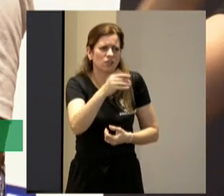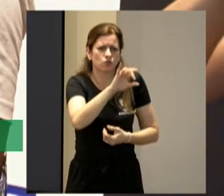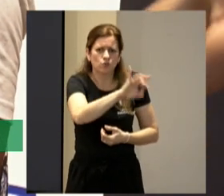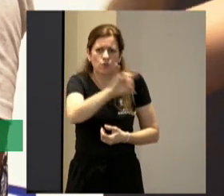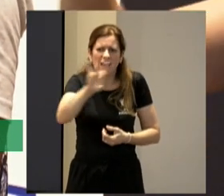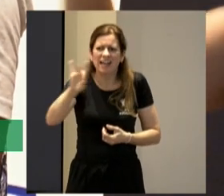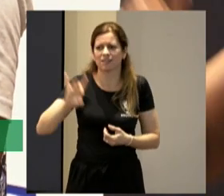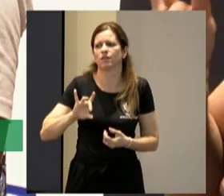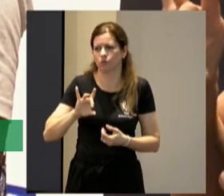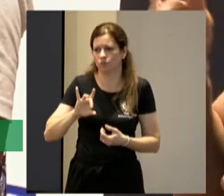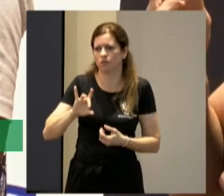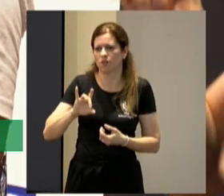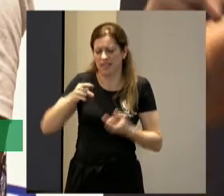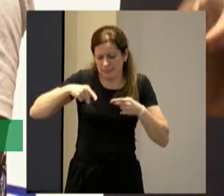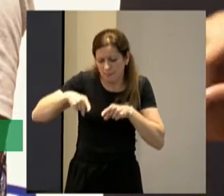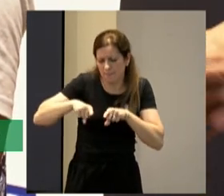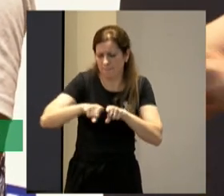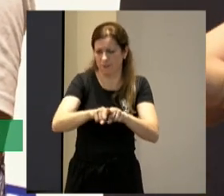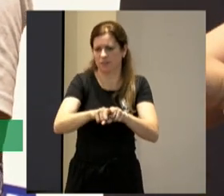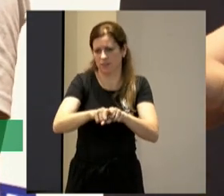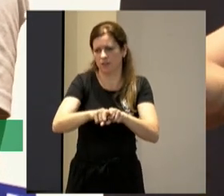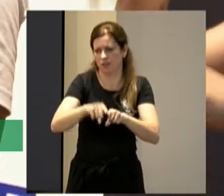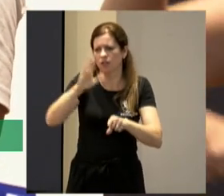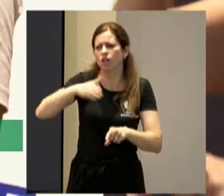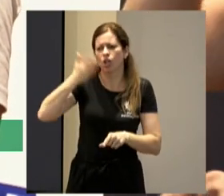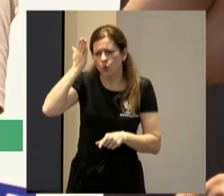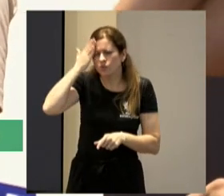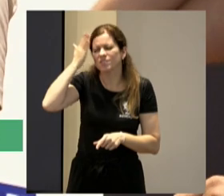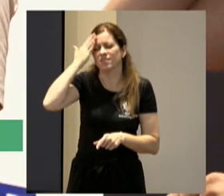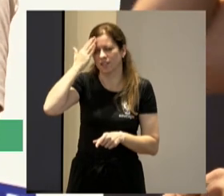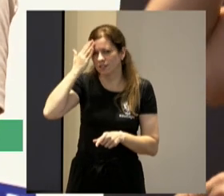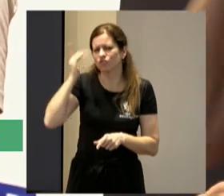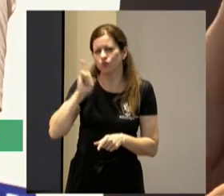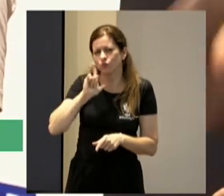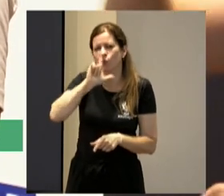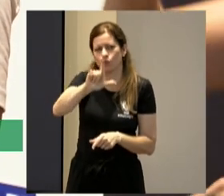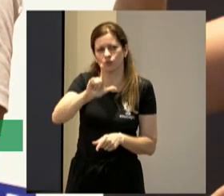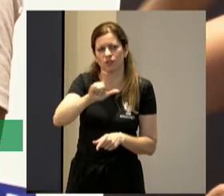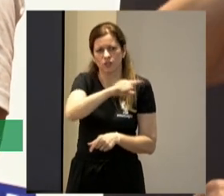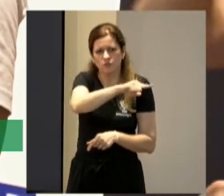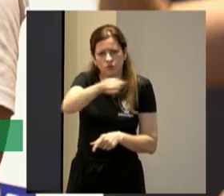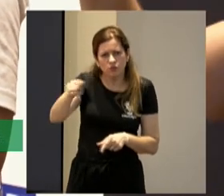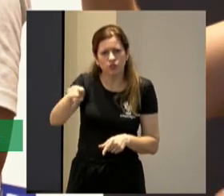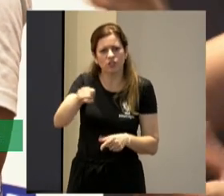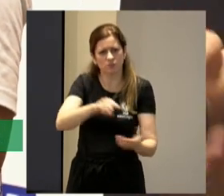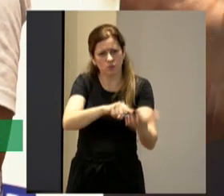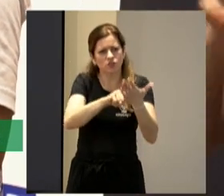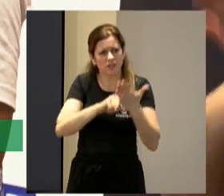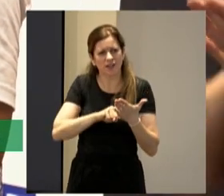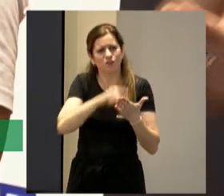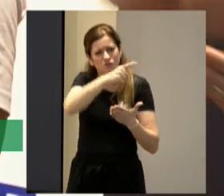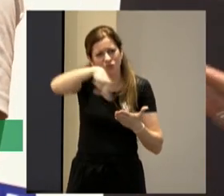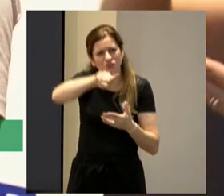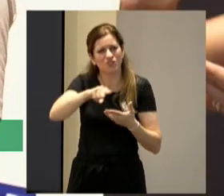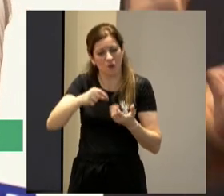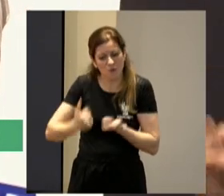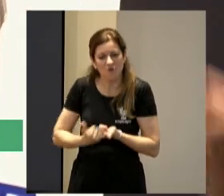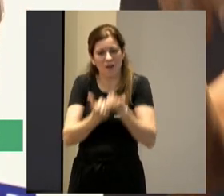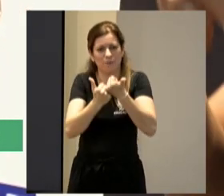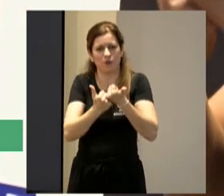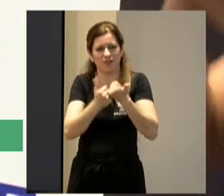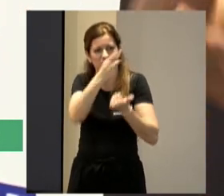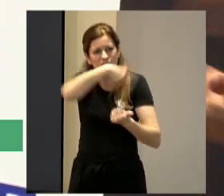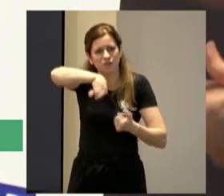que é possível. Eu sei que é possível, porque vocês já me mostraram que é possível. Eu sei